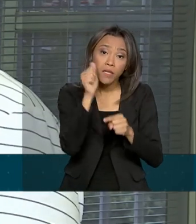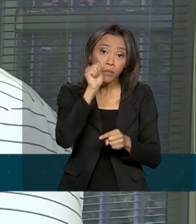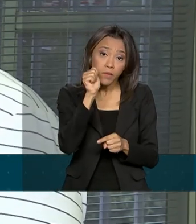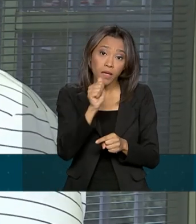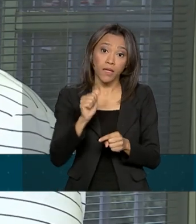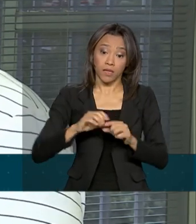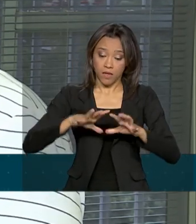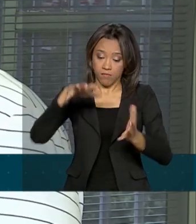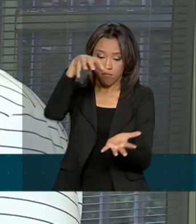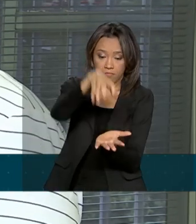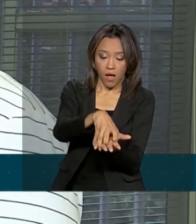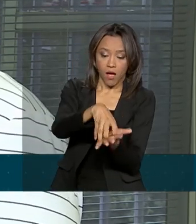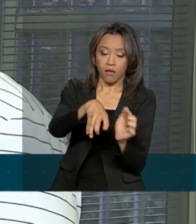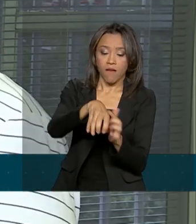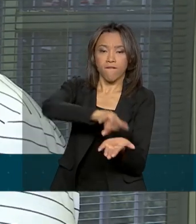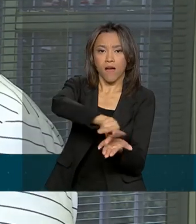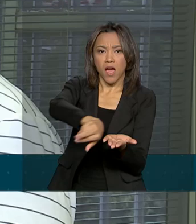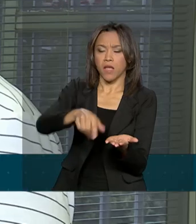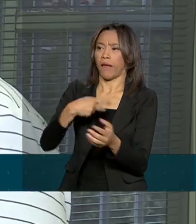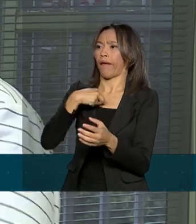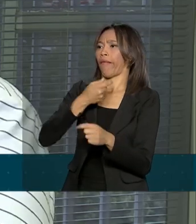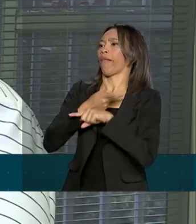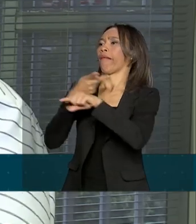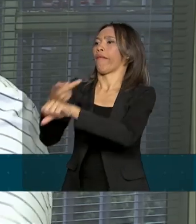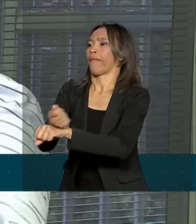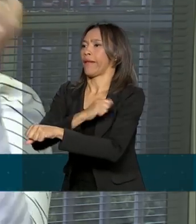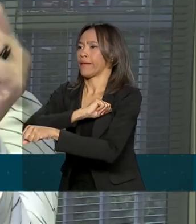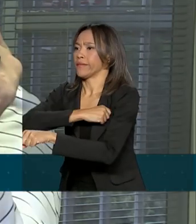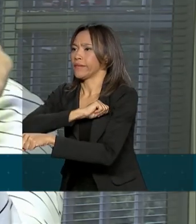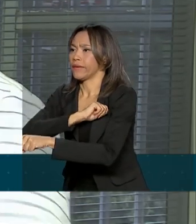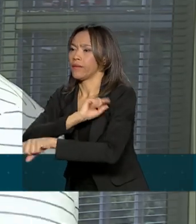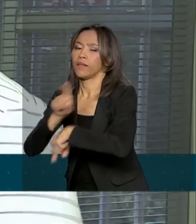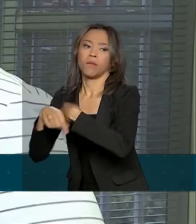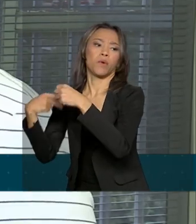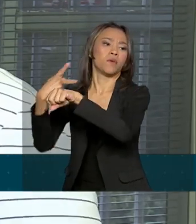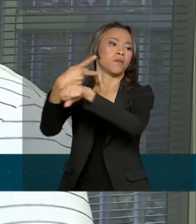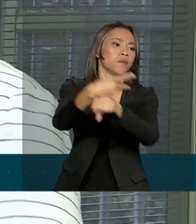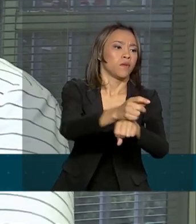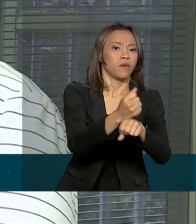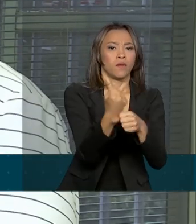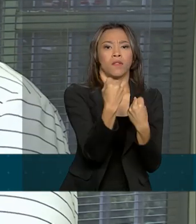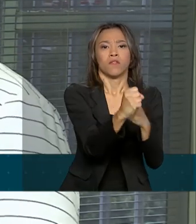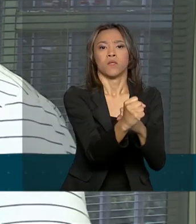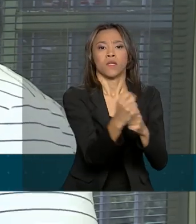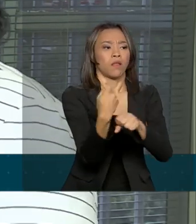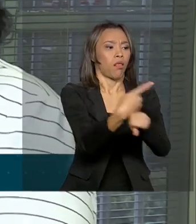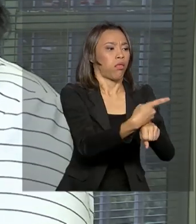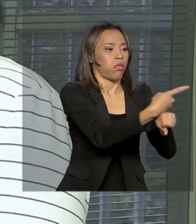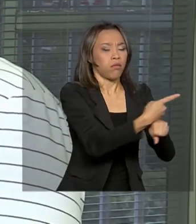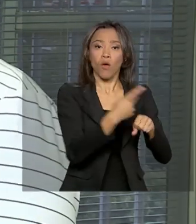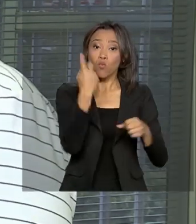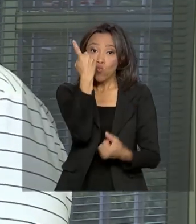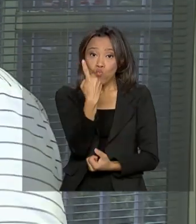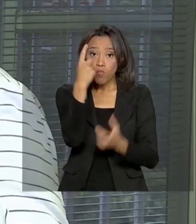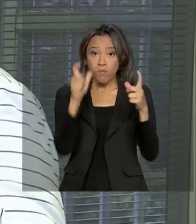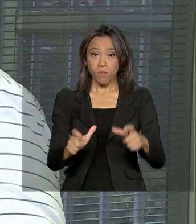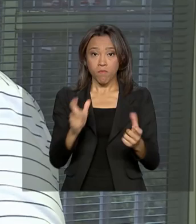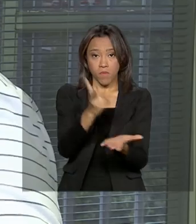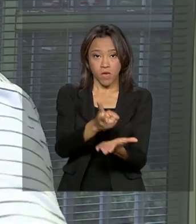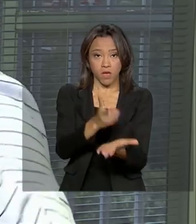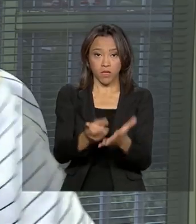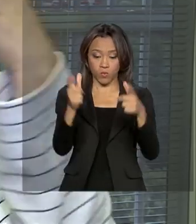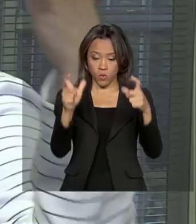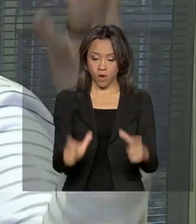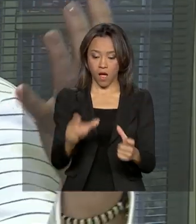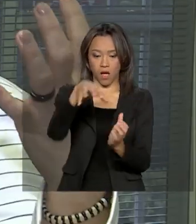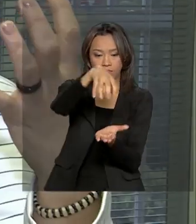espaço. A mulher não precisa sair atrás da delegacia no bairro, a defensoria no outro, está todo mundo junto ali. Só que a casa, ela era